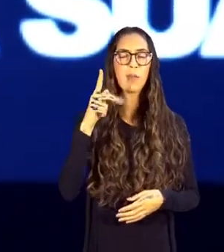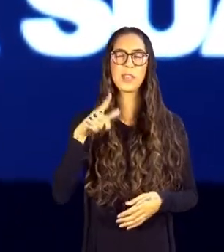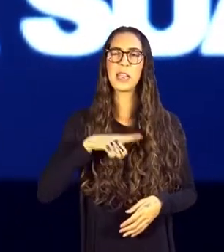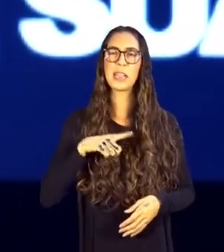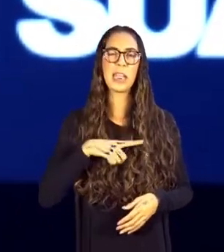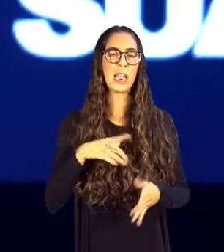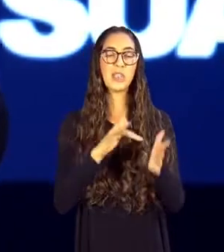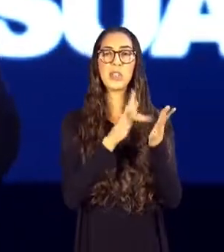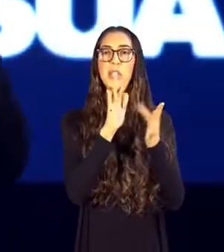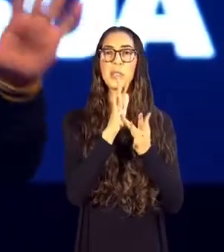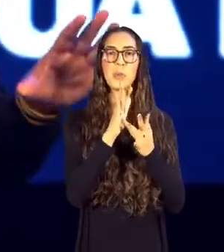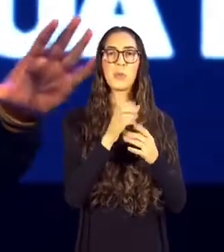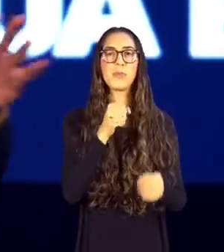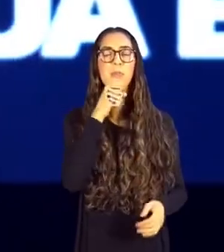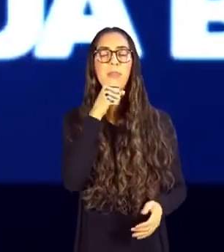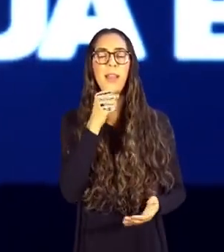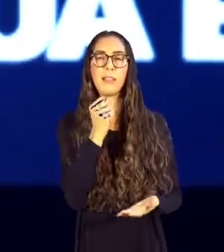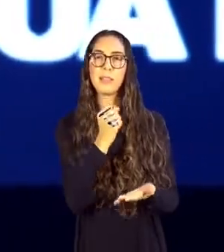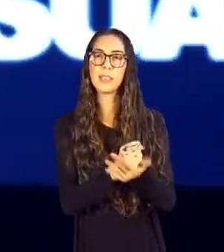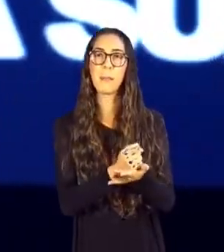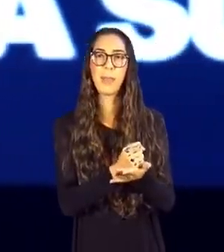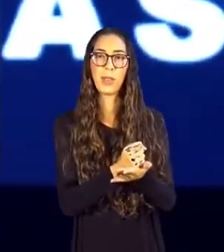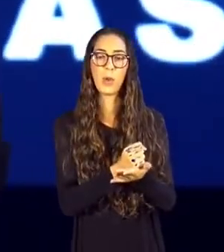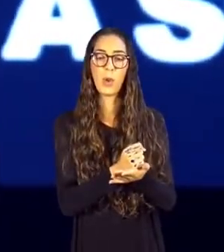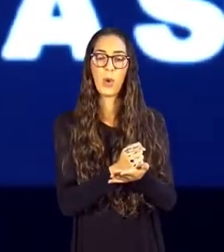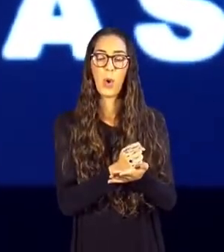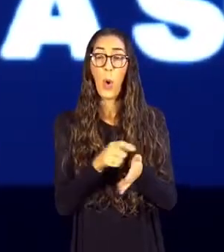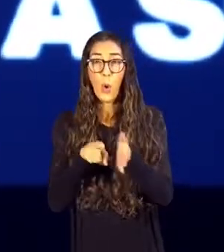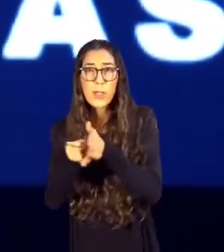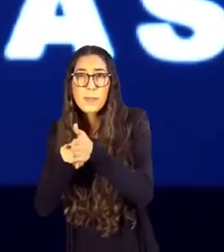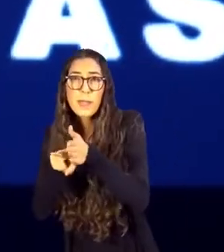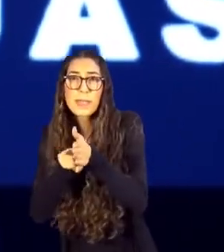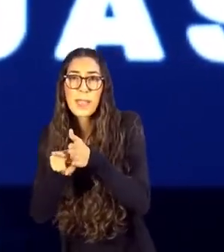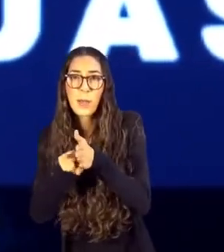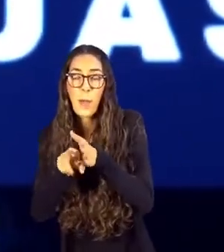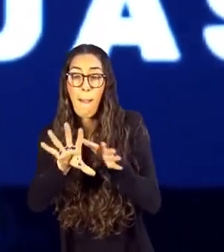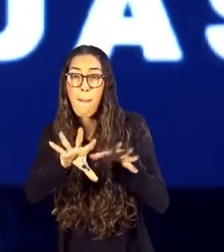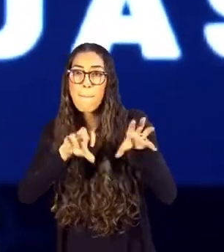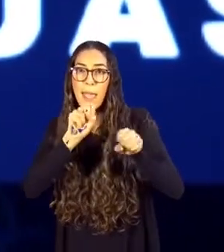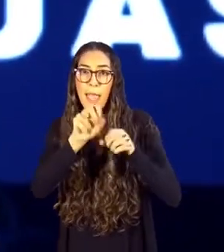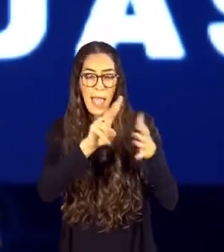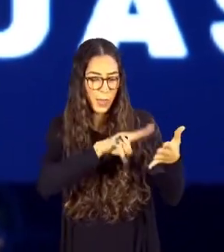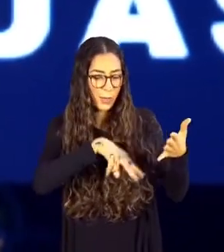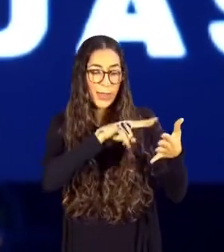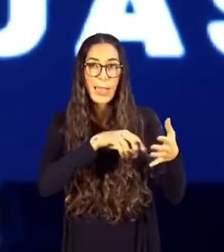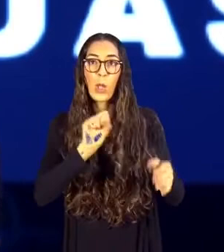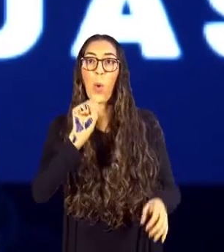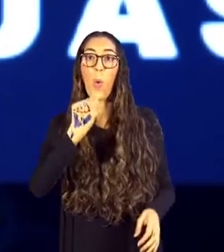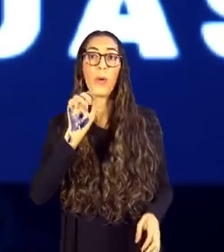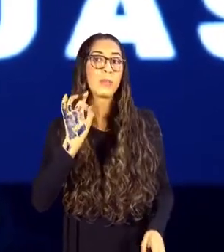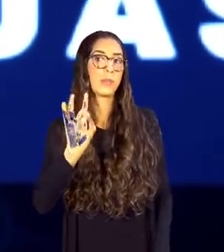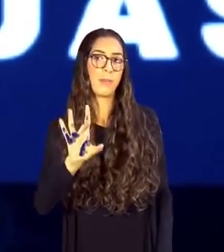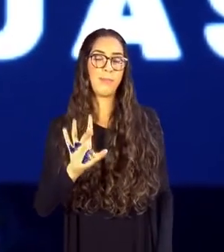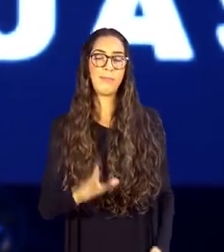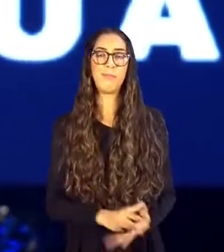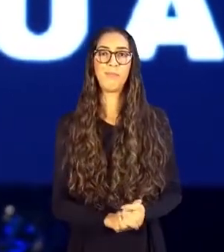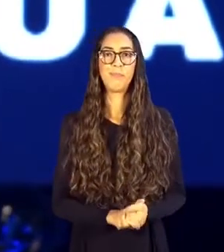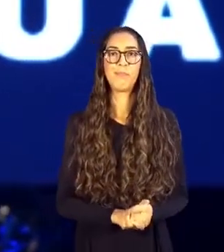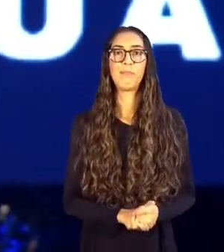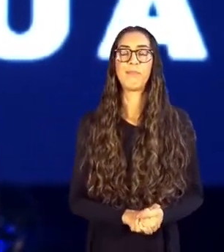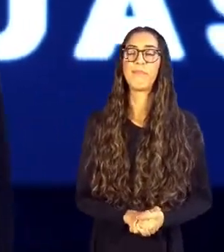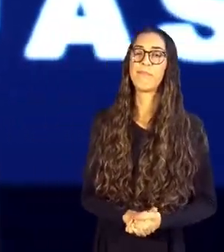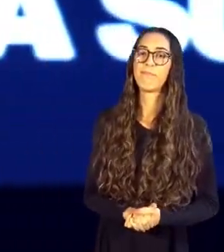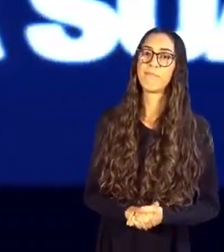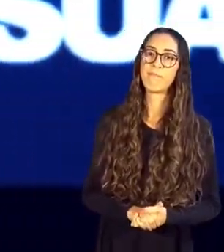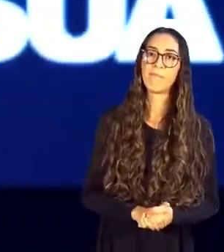pegou 8. Só pegou 8. Tá? Então vamos ver a questão da probabilidade. O que é probabilidade, pastor? Eu não